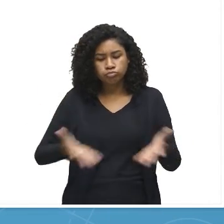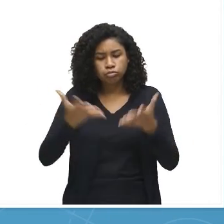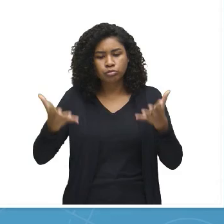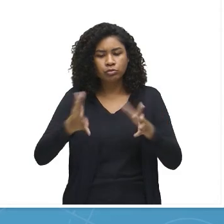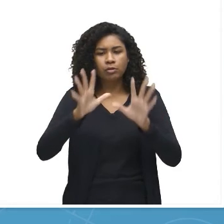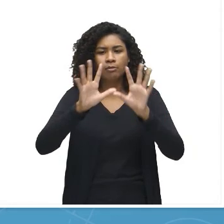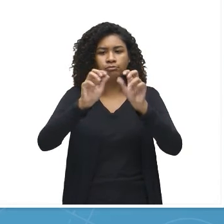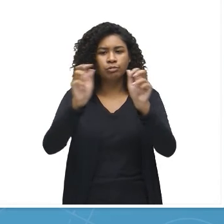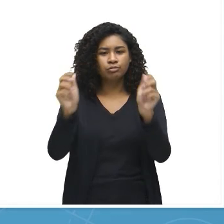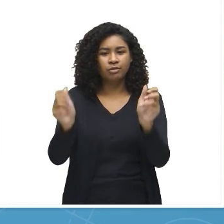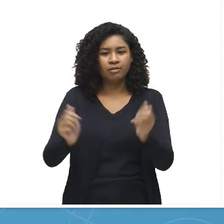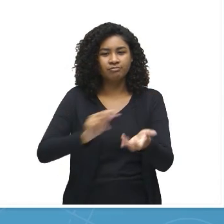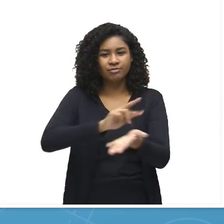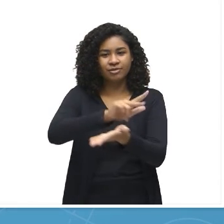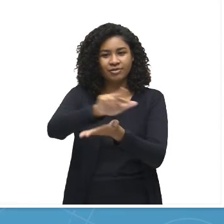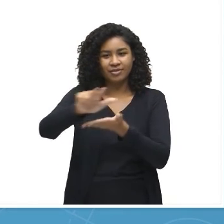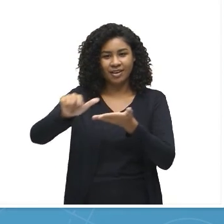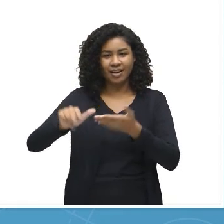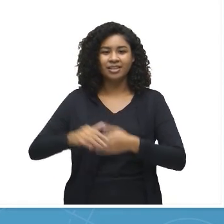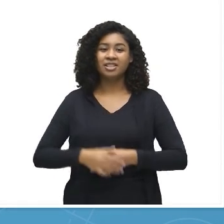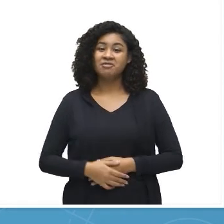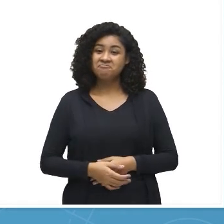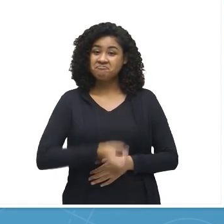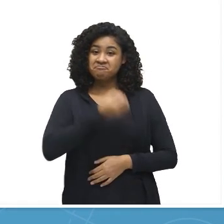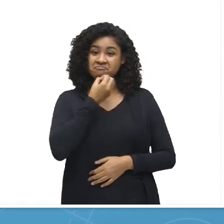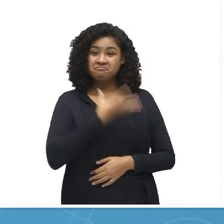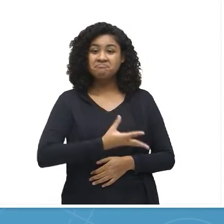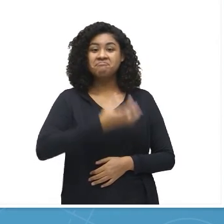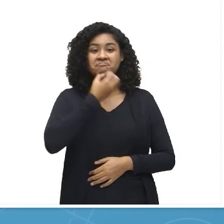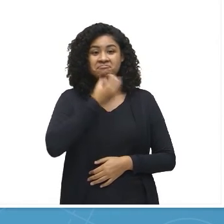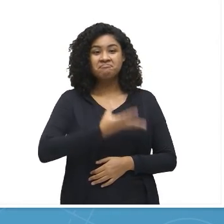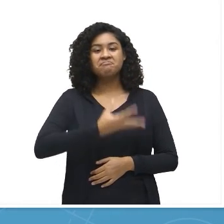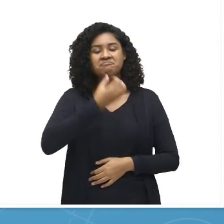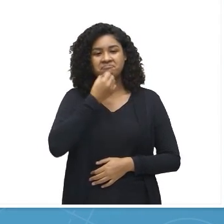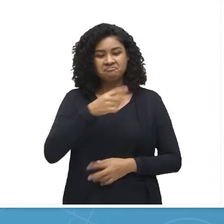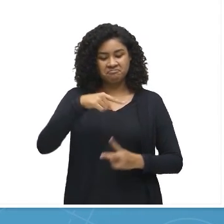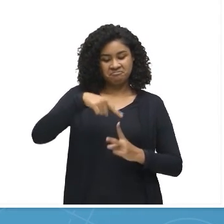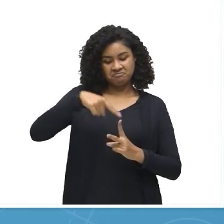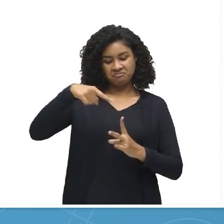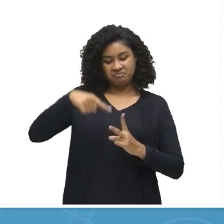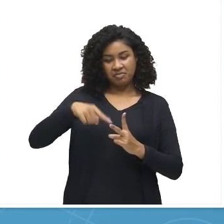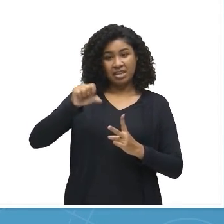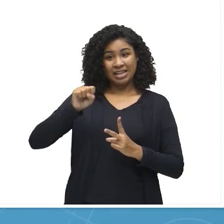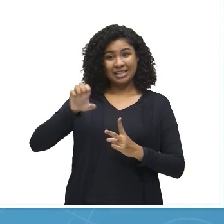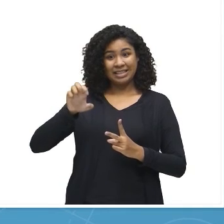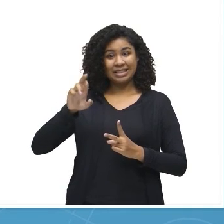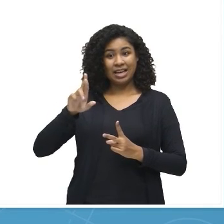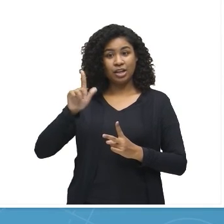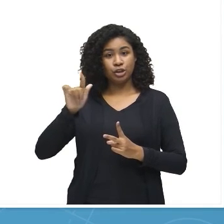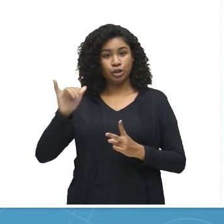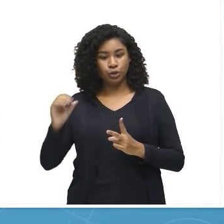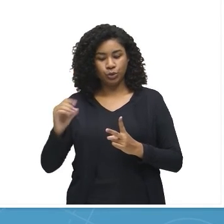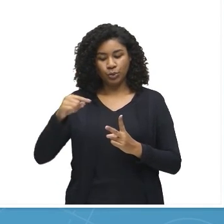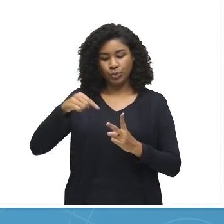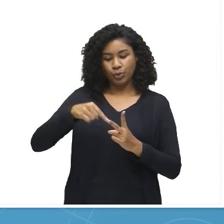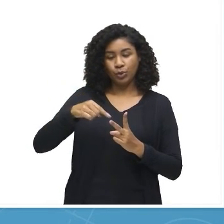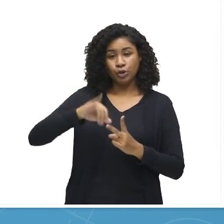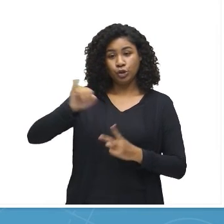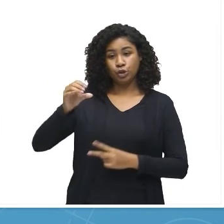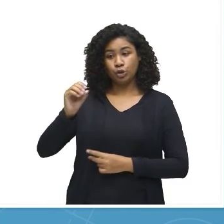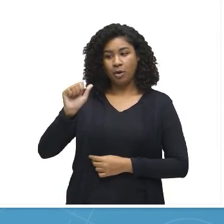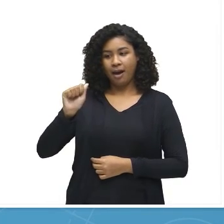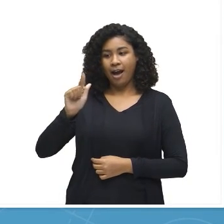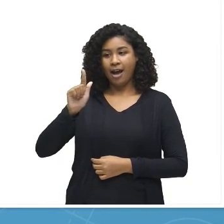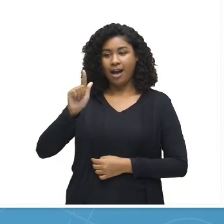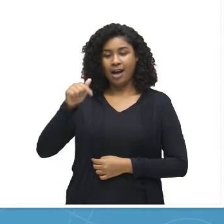Arrasou, Joaquim, arrasou, gente. Sérgio e Joaquim lacraram, né? Tiago,